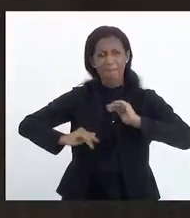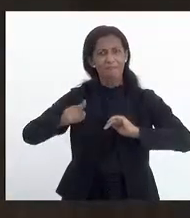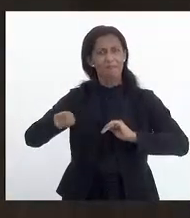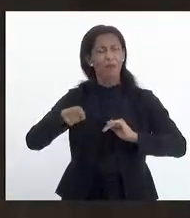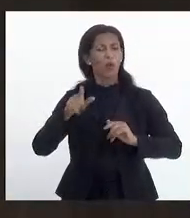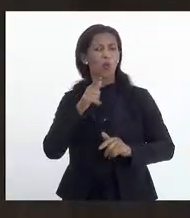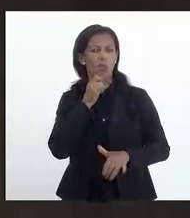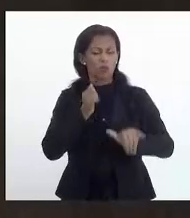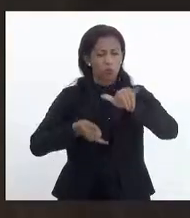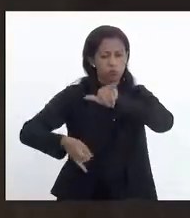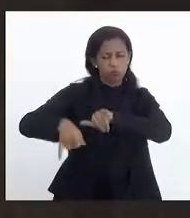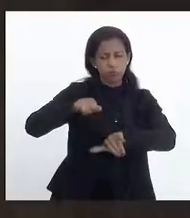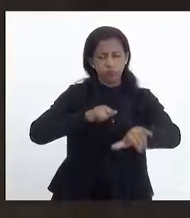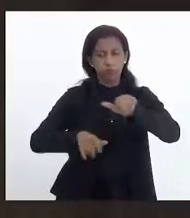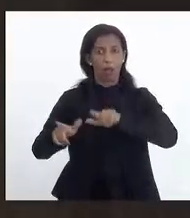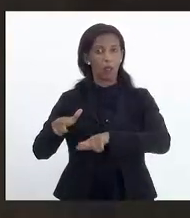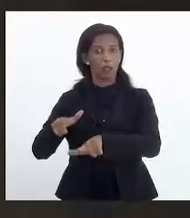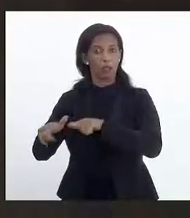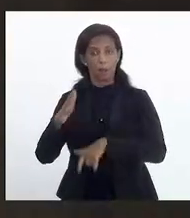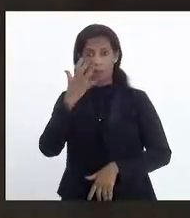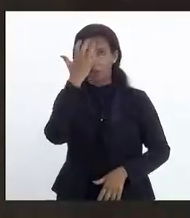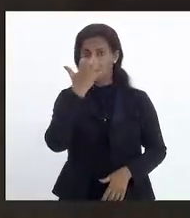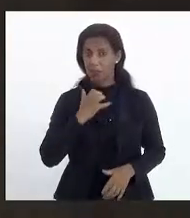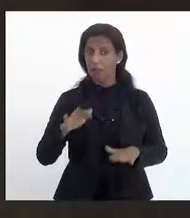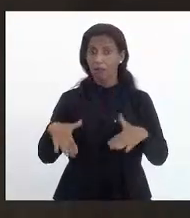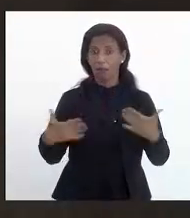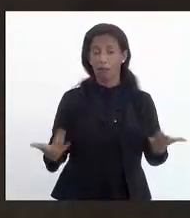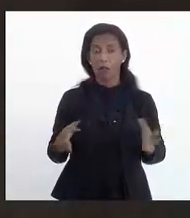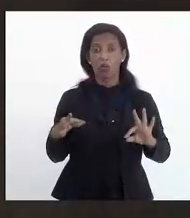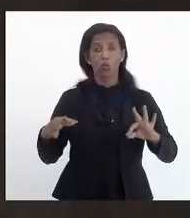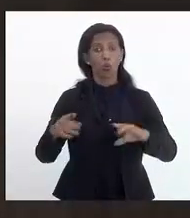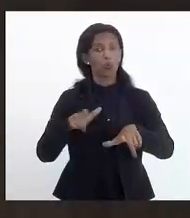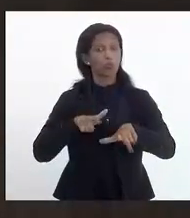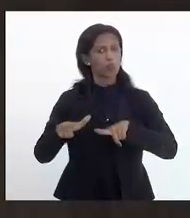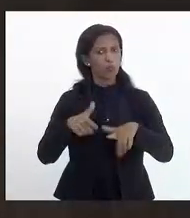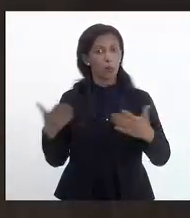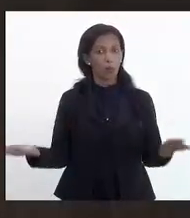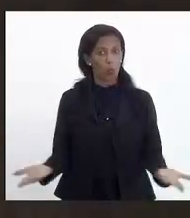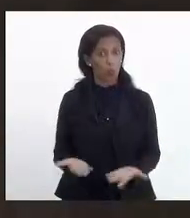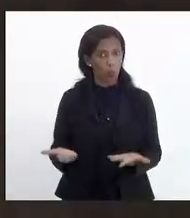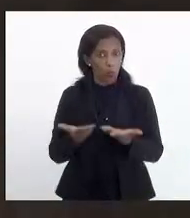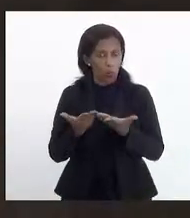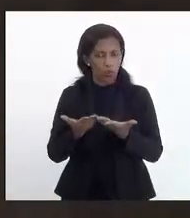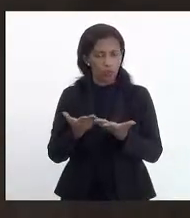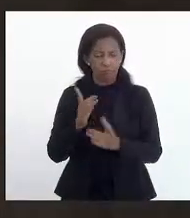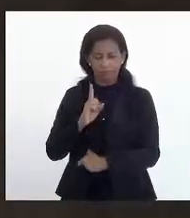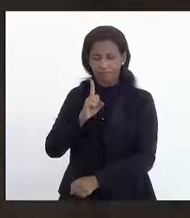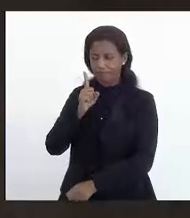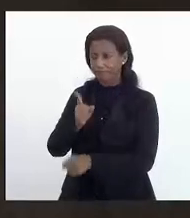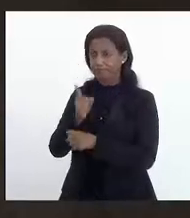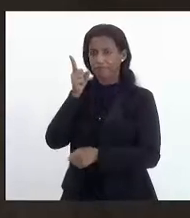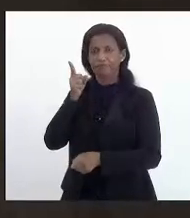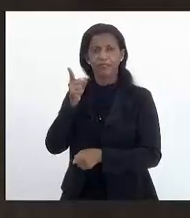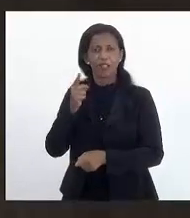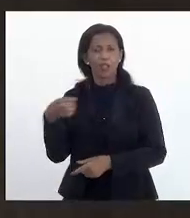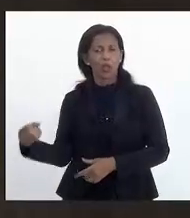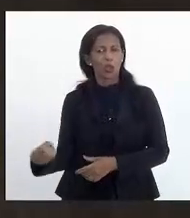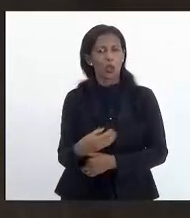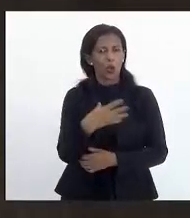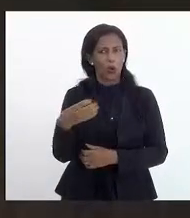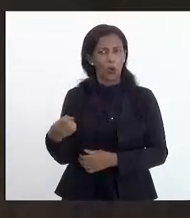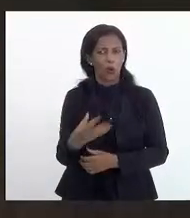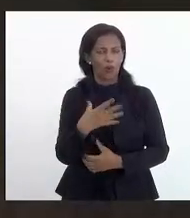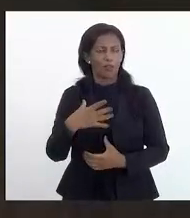num trabalho sério feito. E, óbvio, todo o trabalho hoje em descobertas, né,